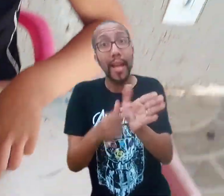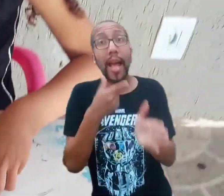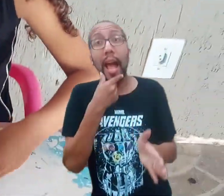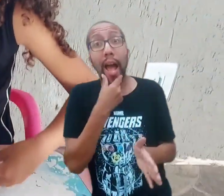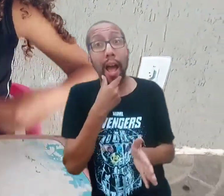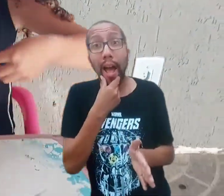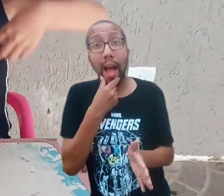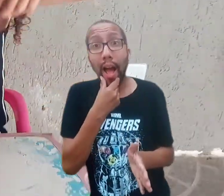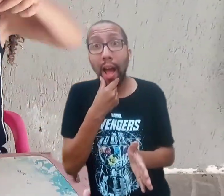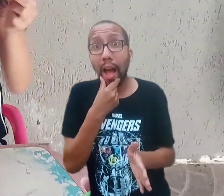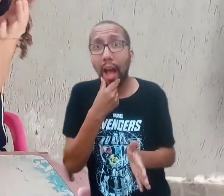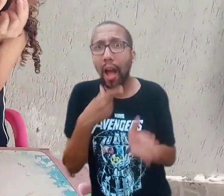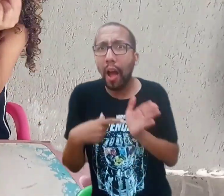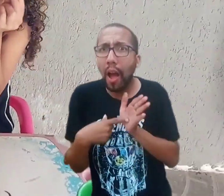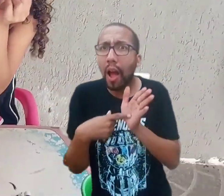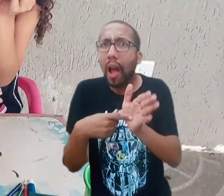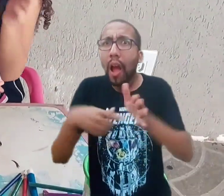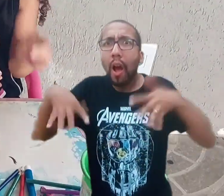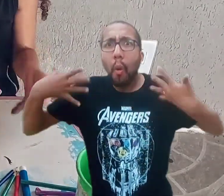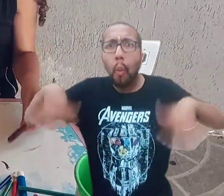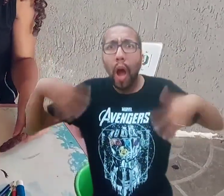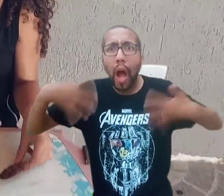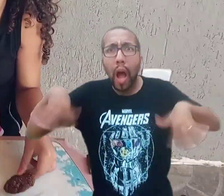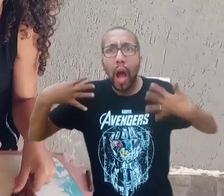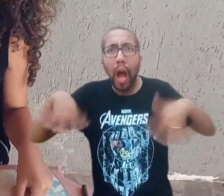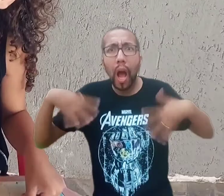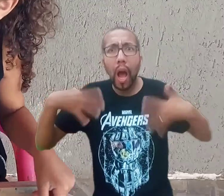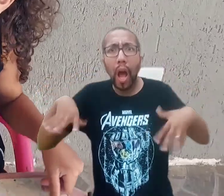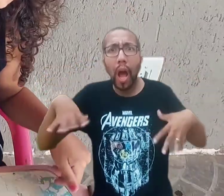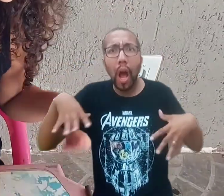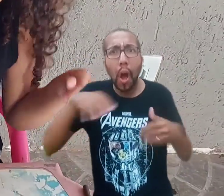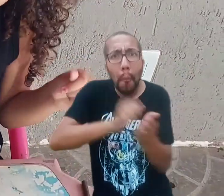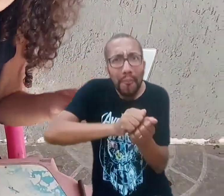cookies apareceu.